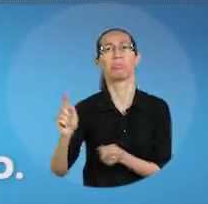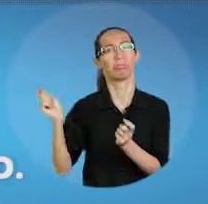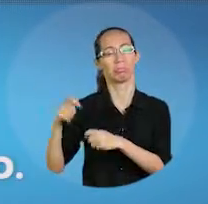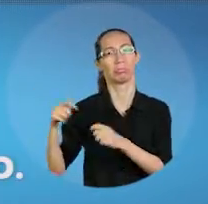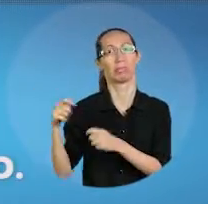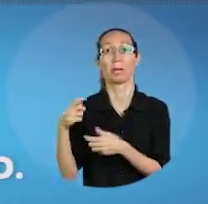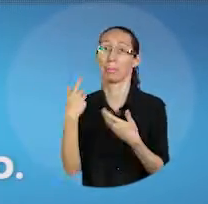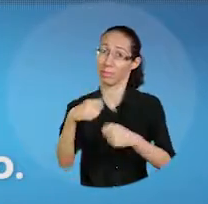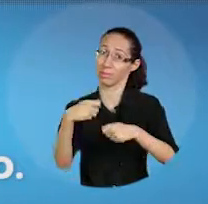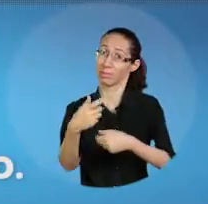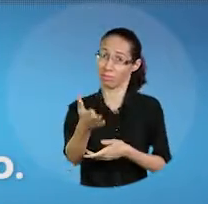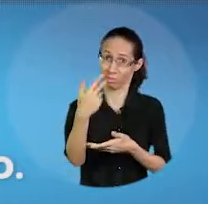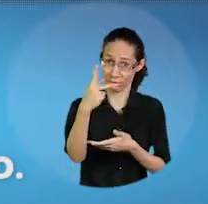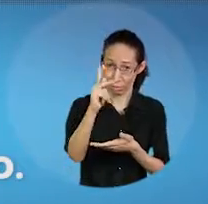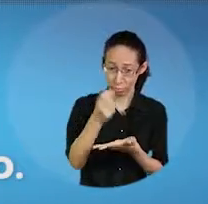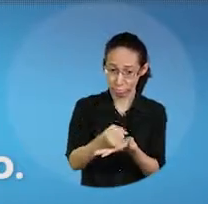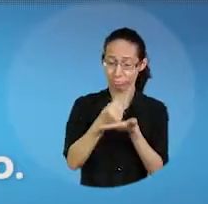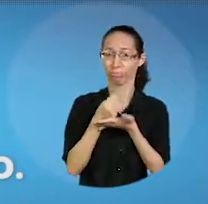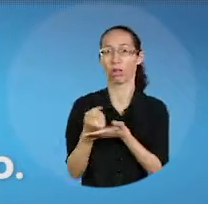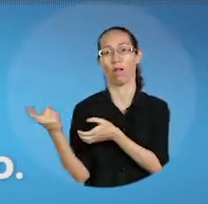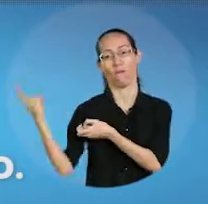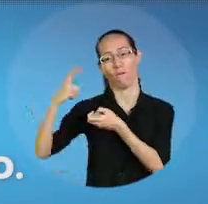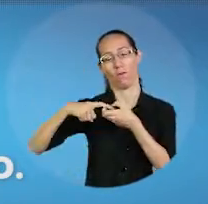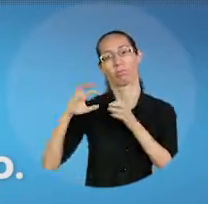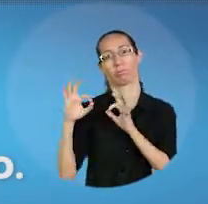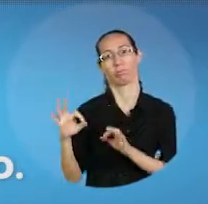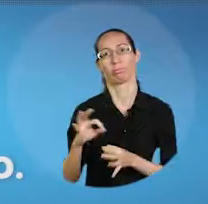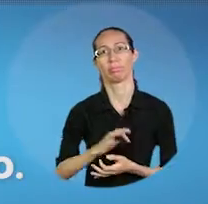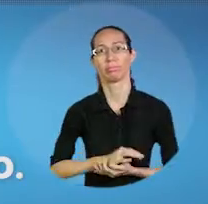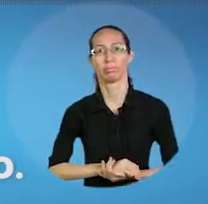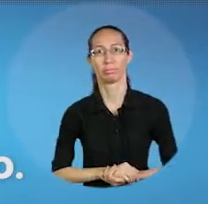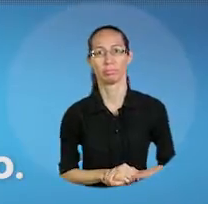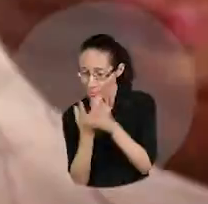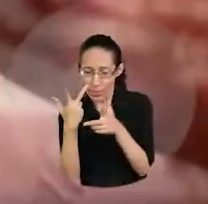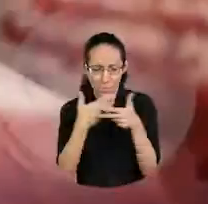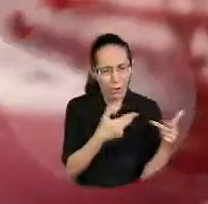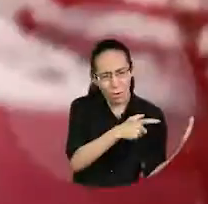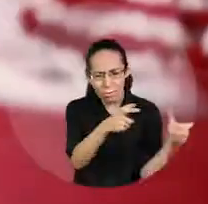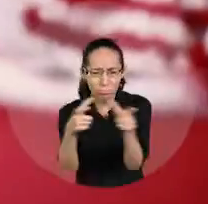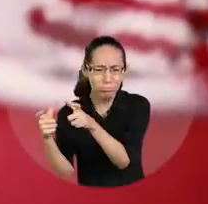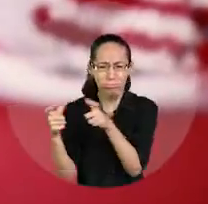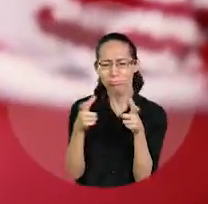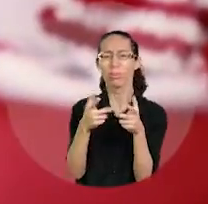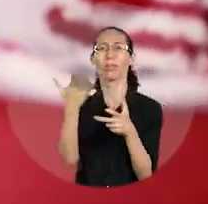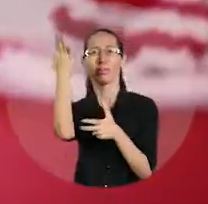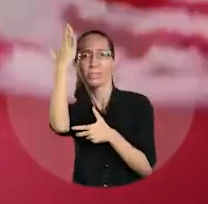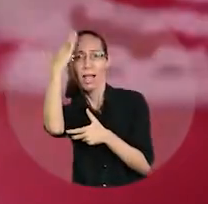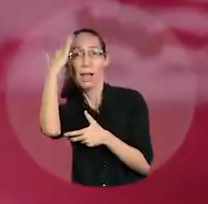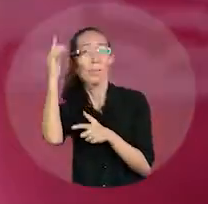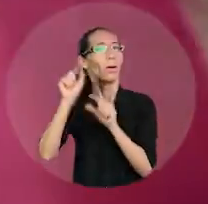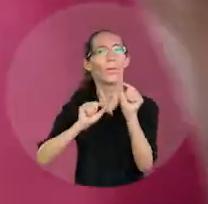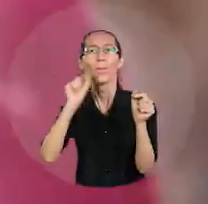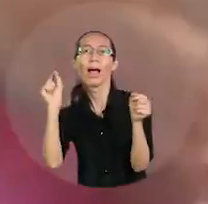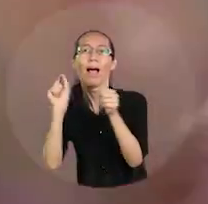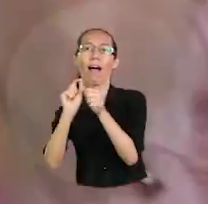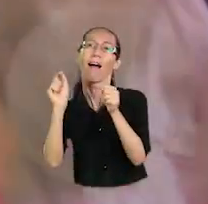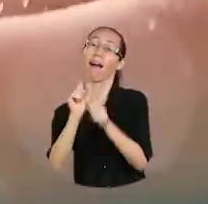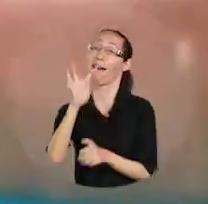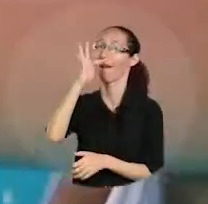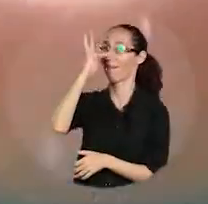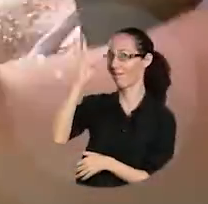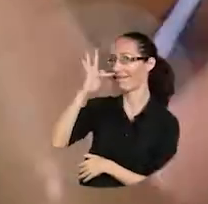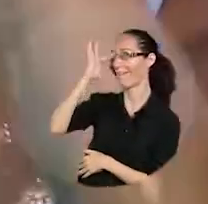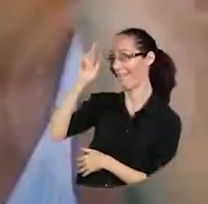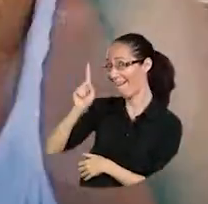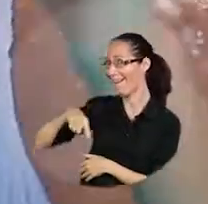fazer. Preciso do seu apoio para Mossoró voltar a dar certo. O povo sabe que ela faz, é a